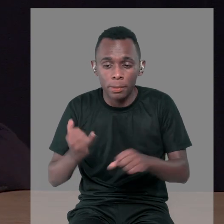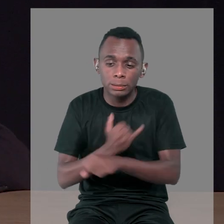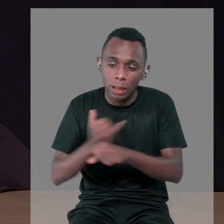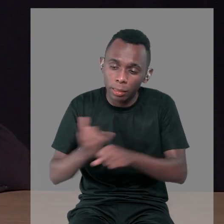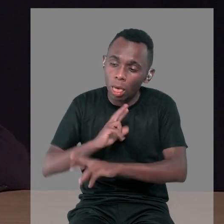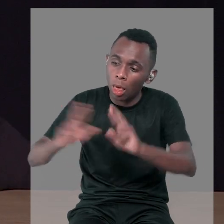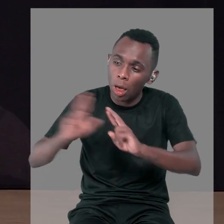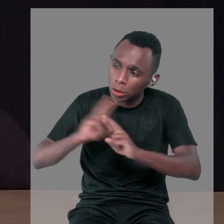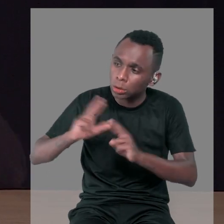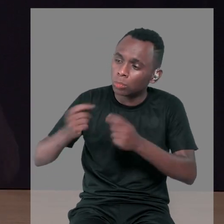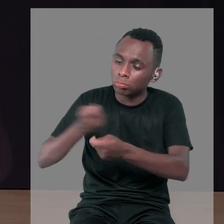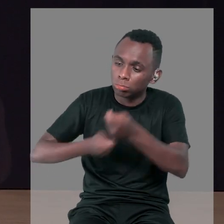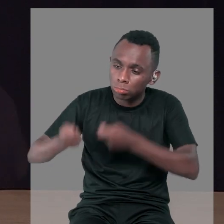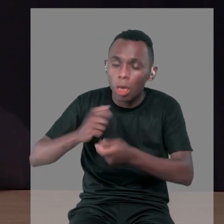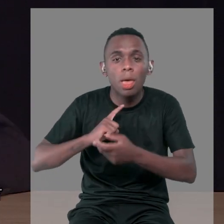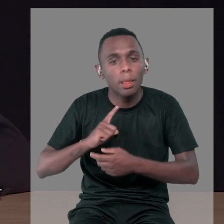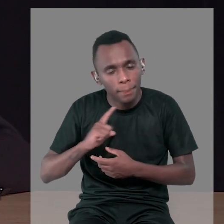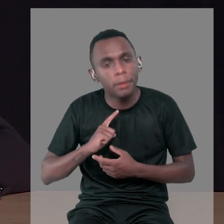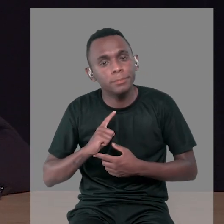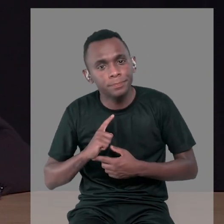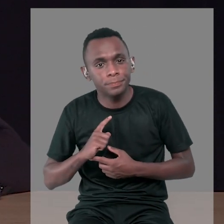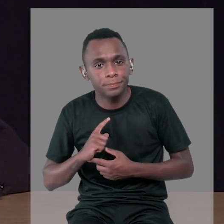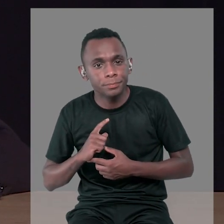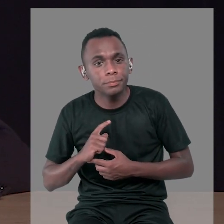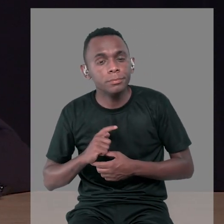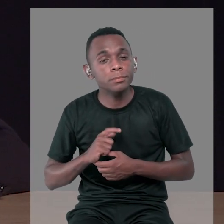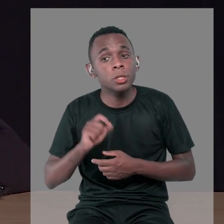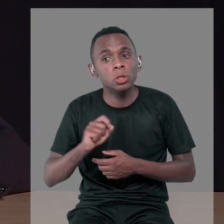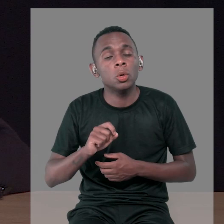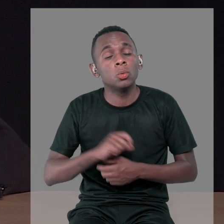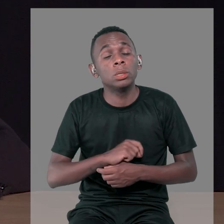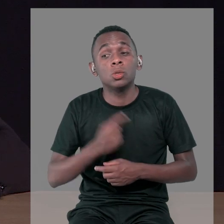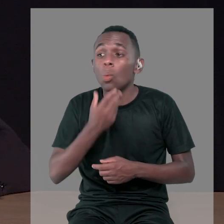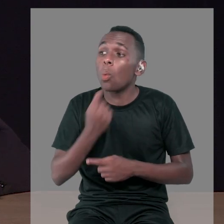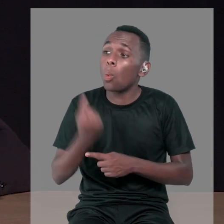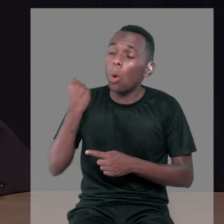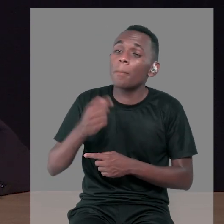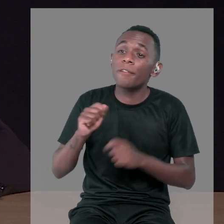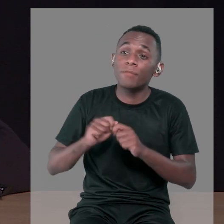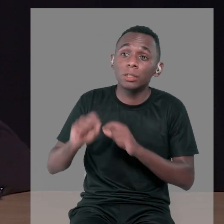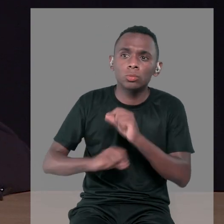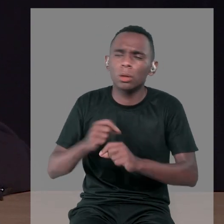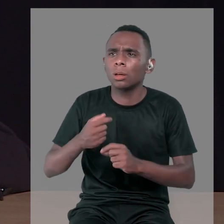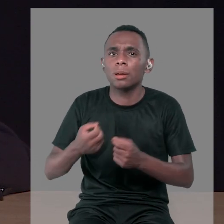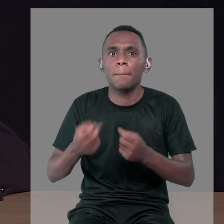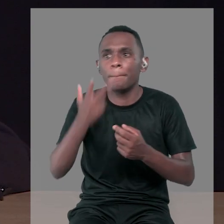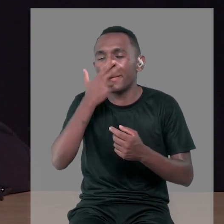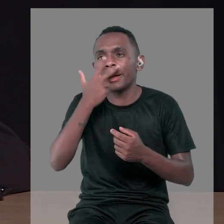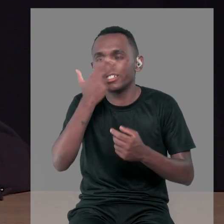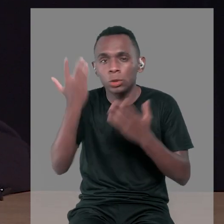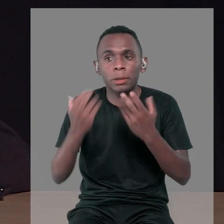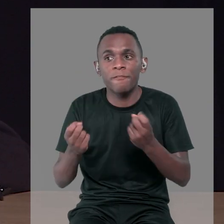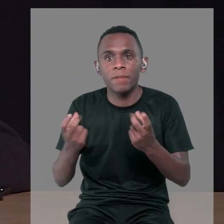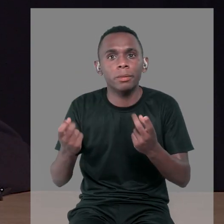inclusive, se estruturam. Então, o que o Fukuyama fez foi vender uma baita de uma ilusão. Mas ele vendeu uma ilusão que nós queríamos comprar. Ou